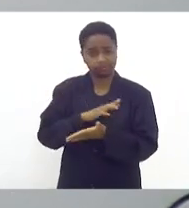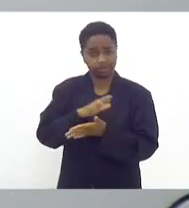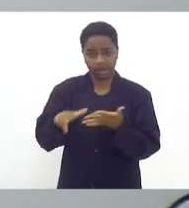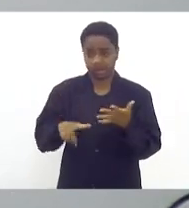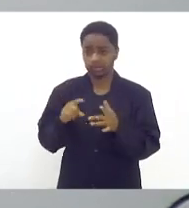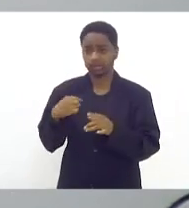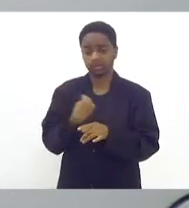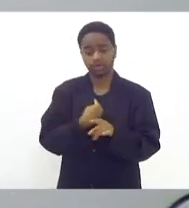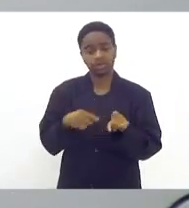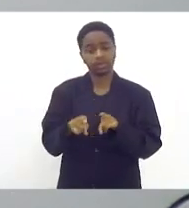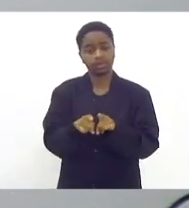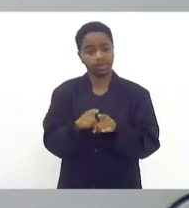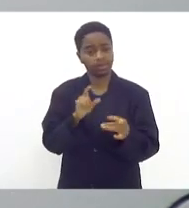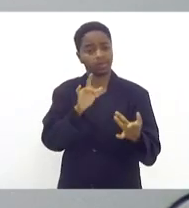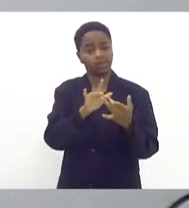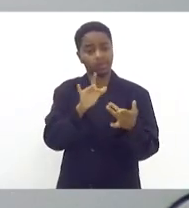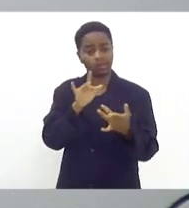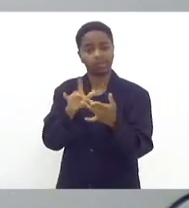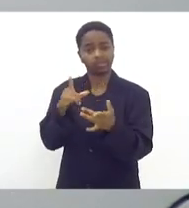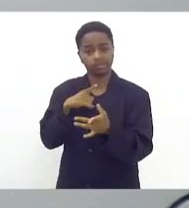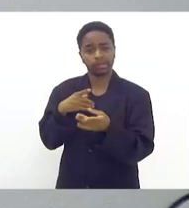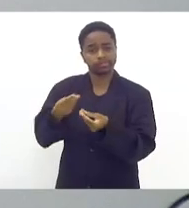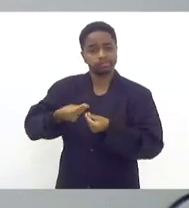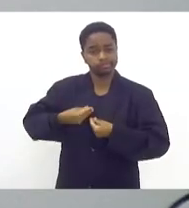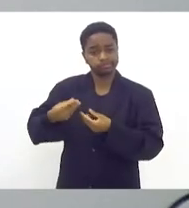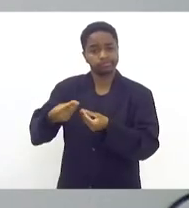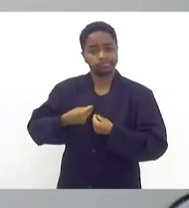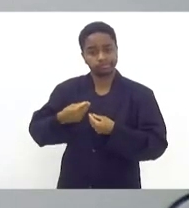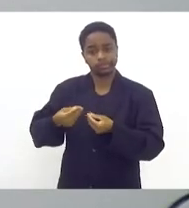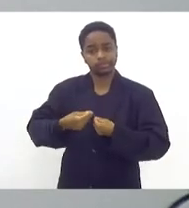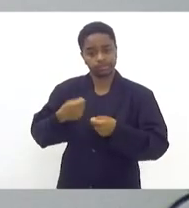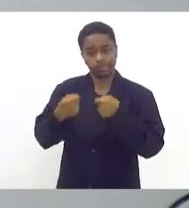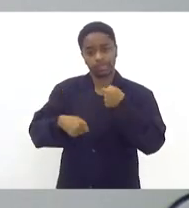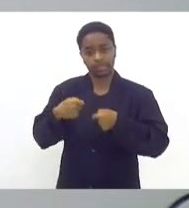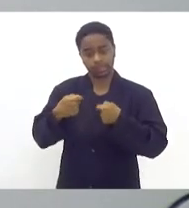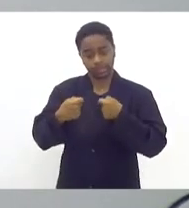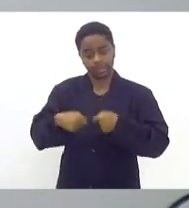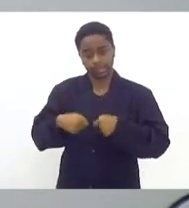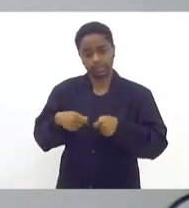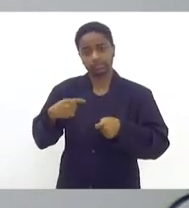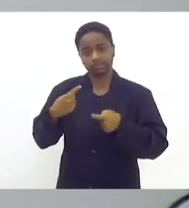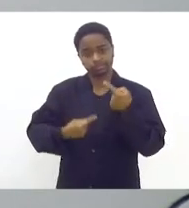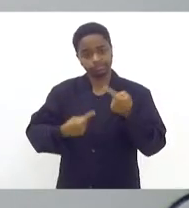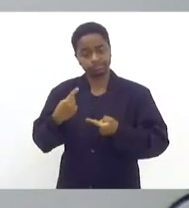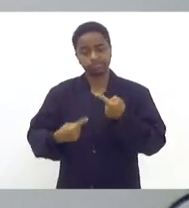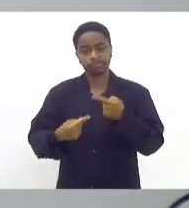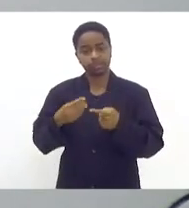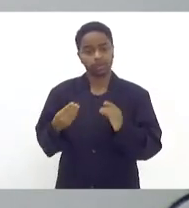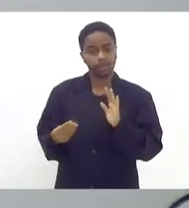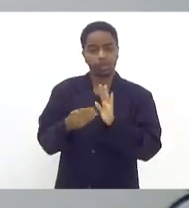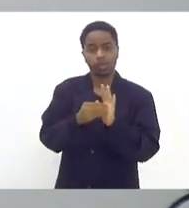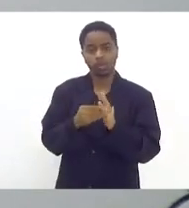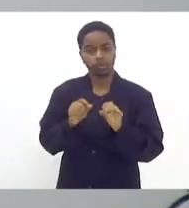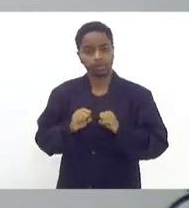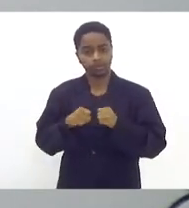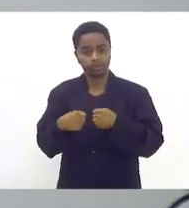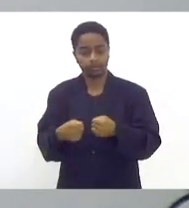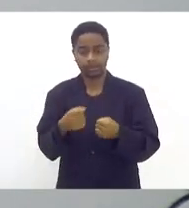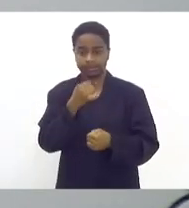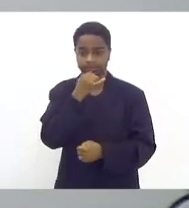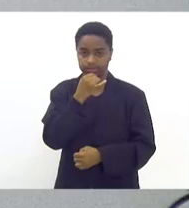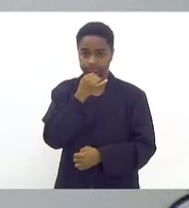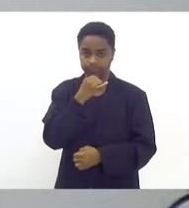também recebendo essas demandas já né debatidas e colocadas e defendidas por